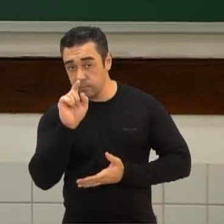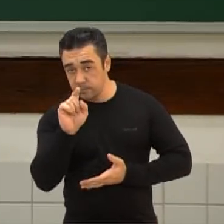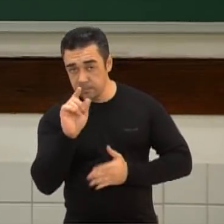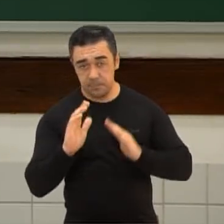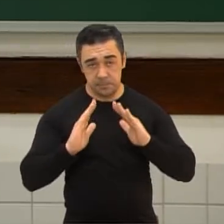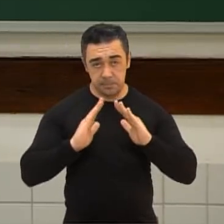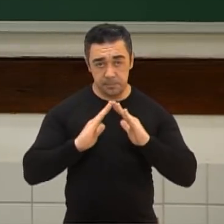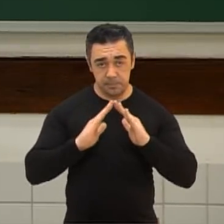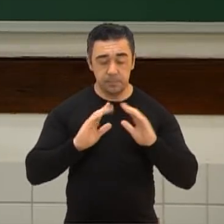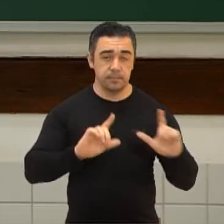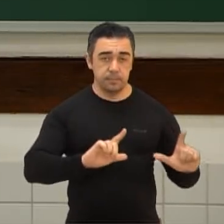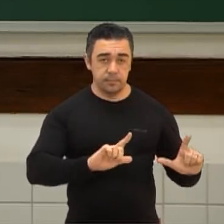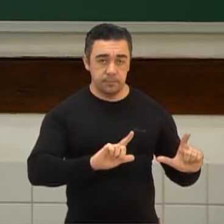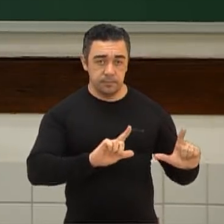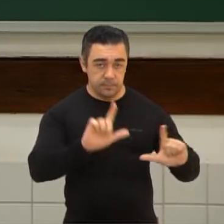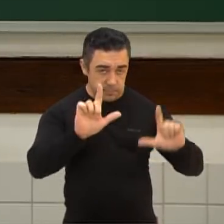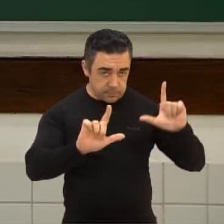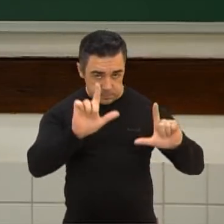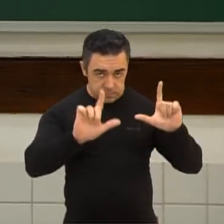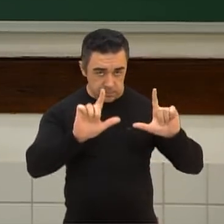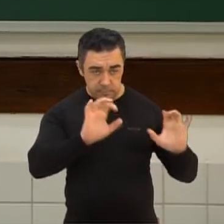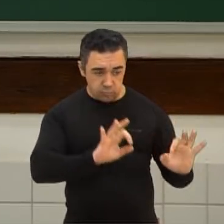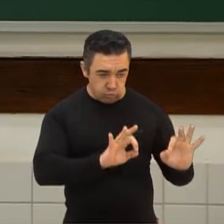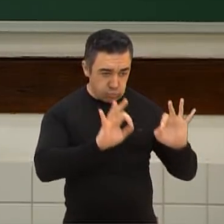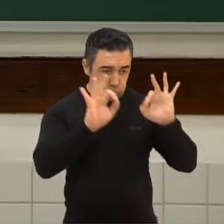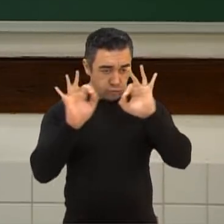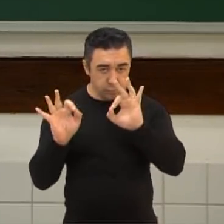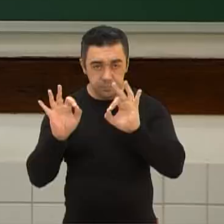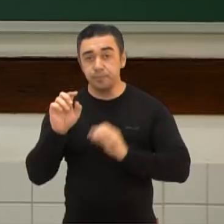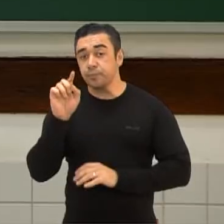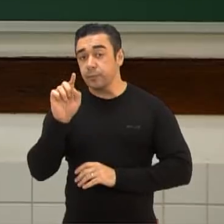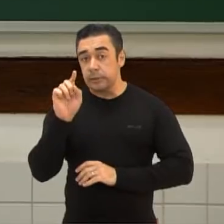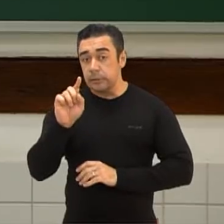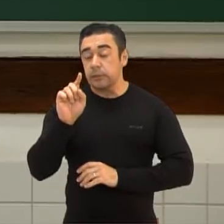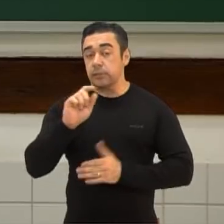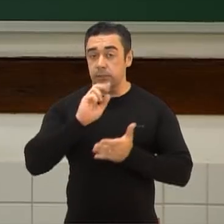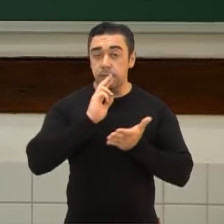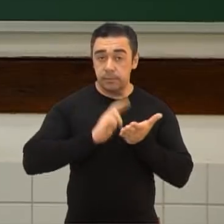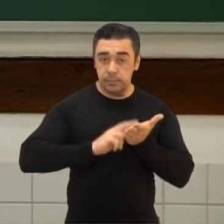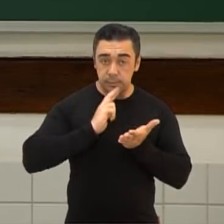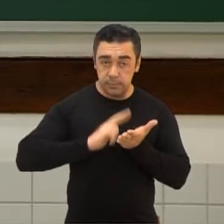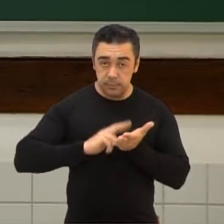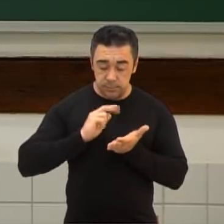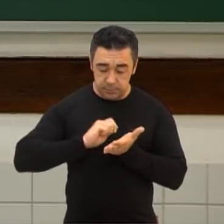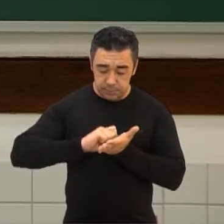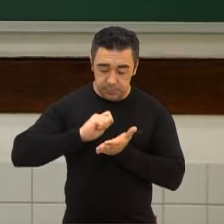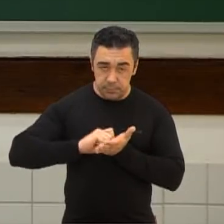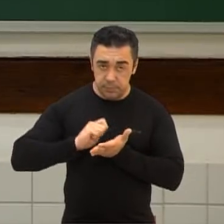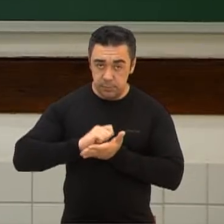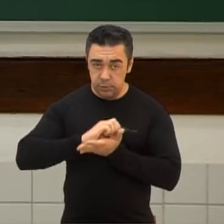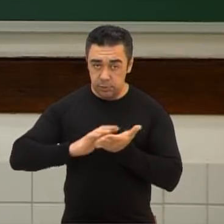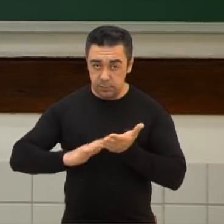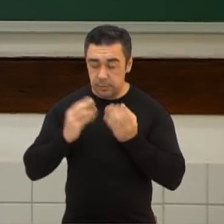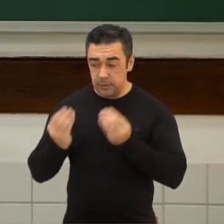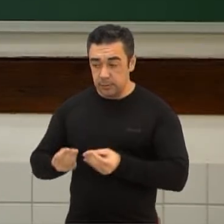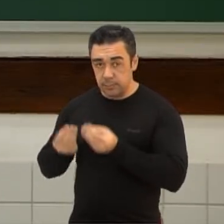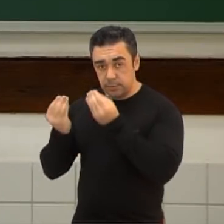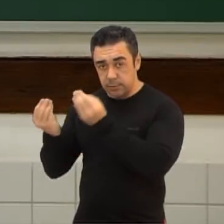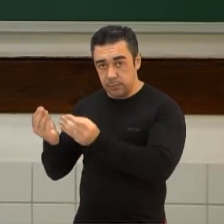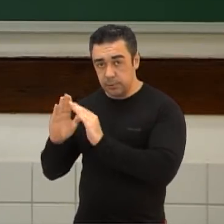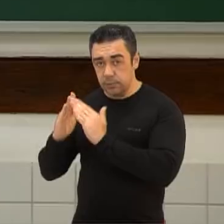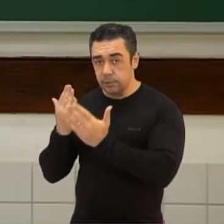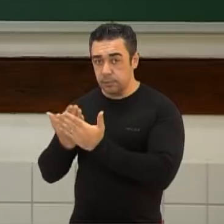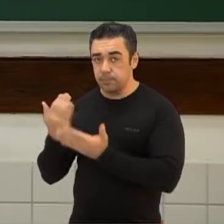assistindo a aula pela TV, lembre-se de ir buscar e levar o seu material até a sua escola. É muito